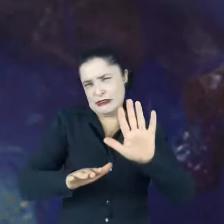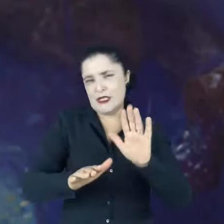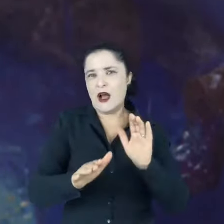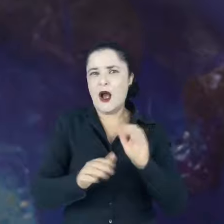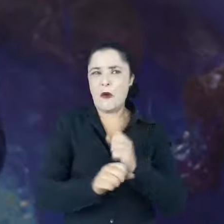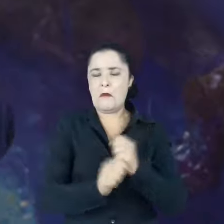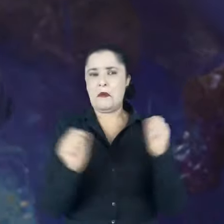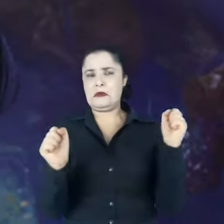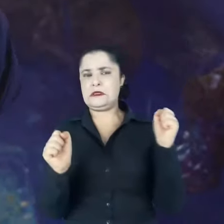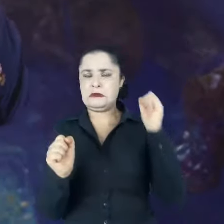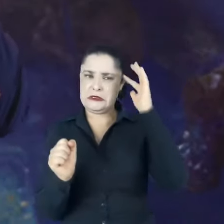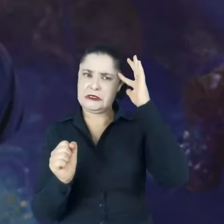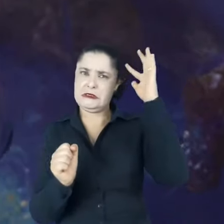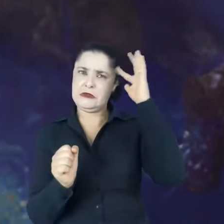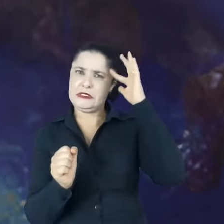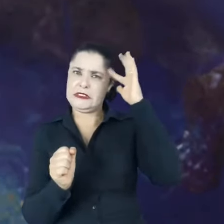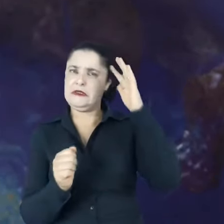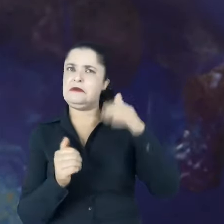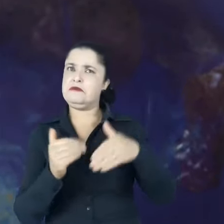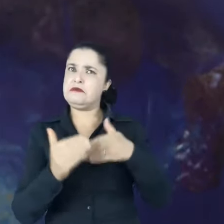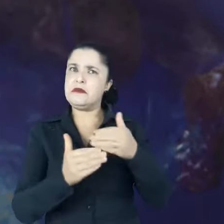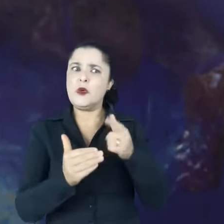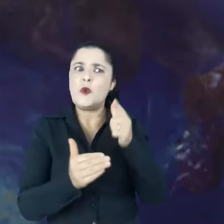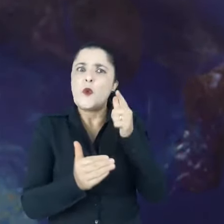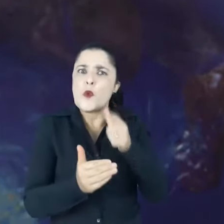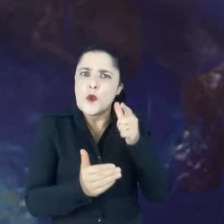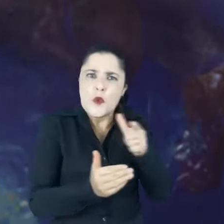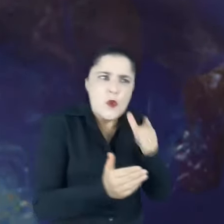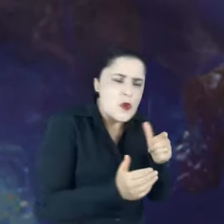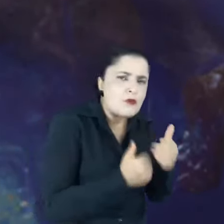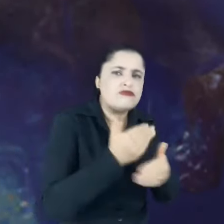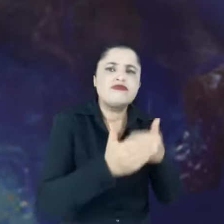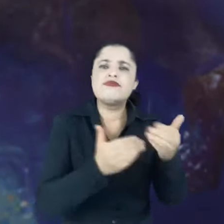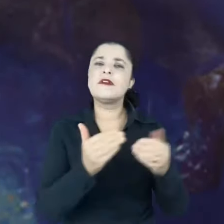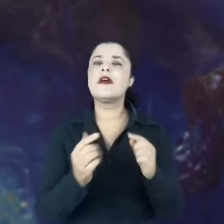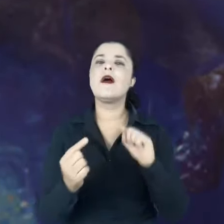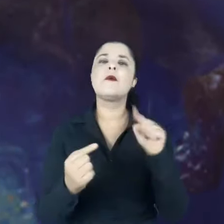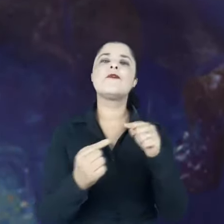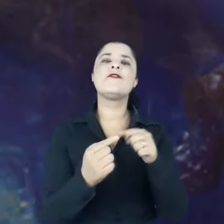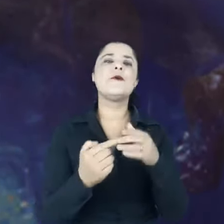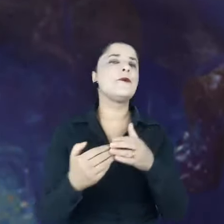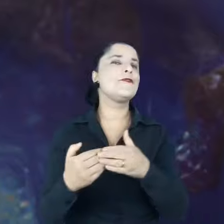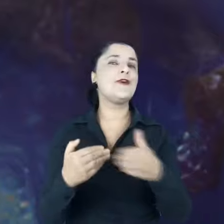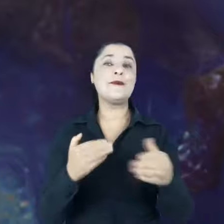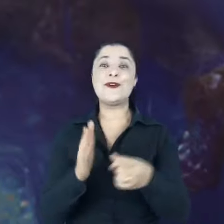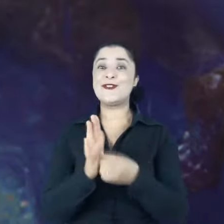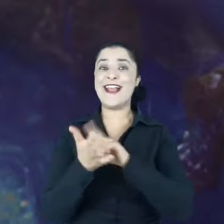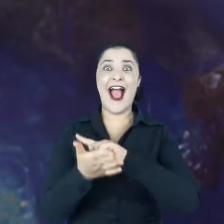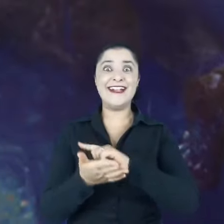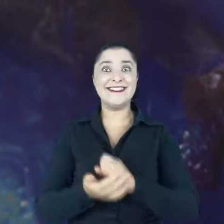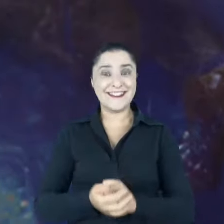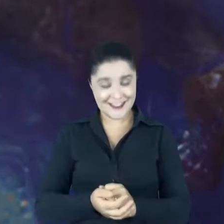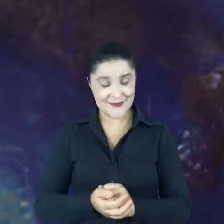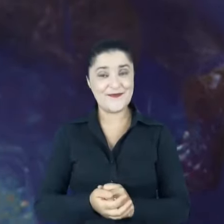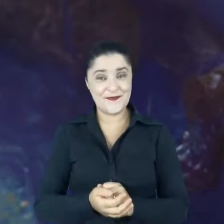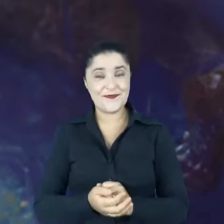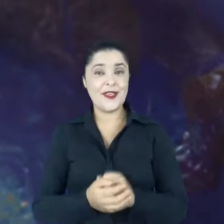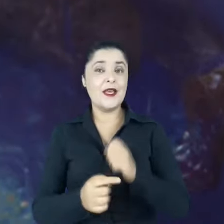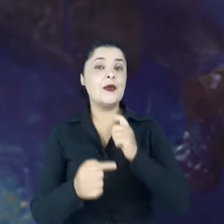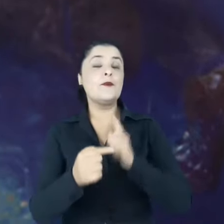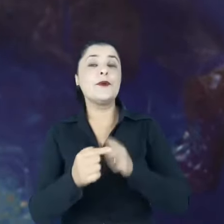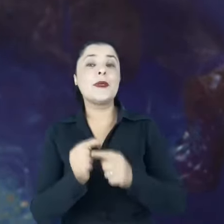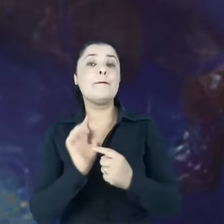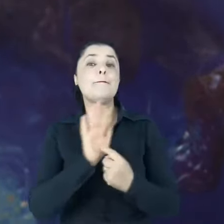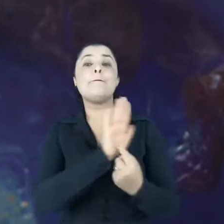imaginar alcançável, provavelmente nós vamos alcançar antes da hora. Então, mostra que com